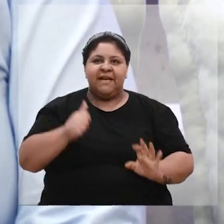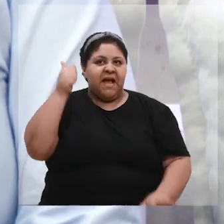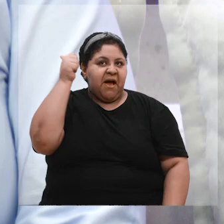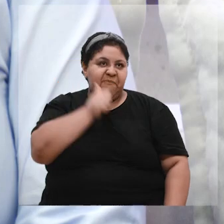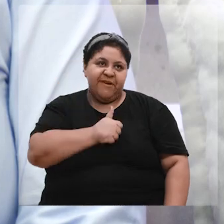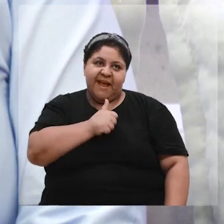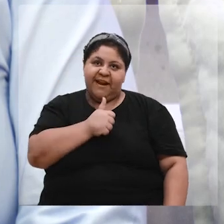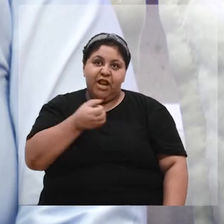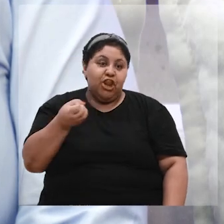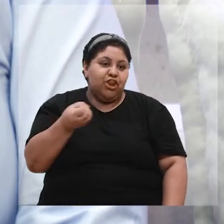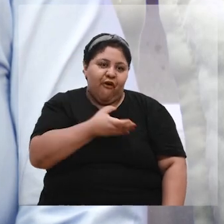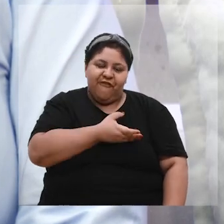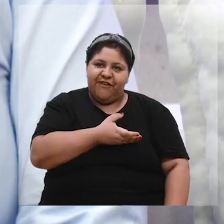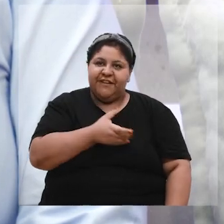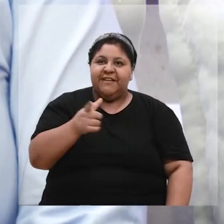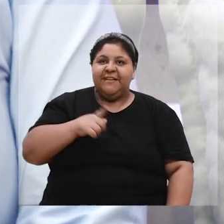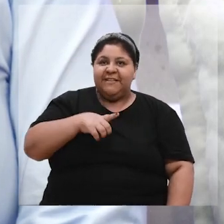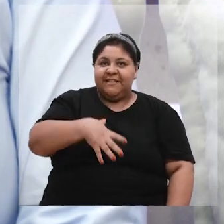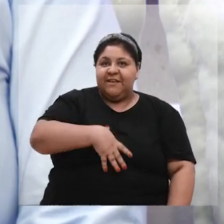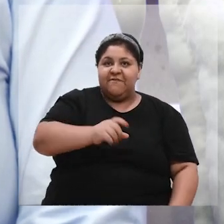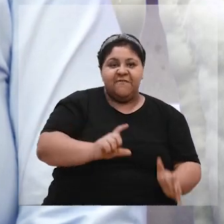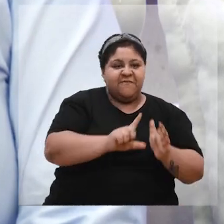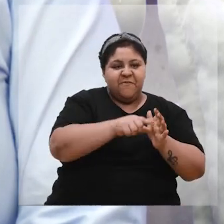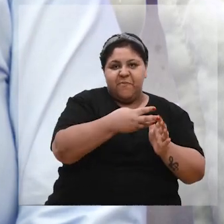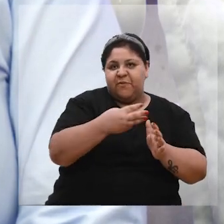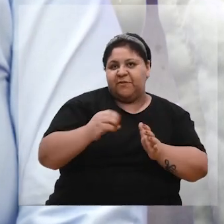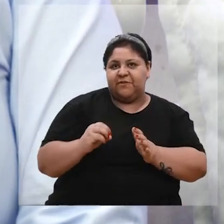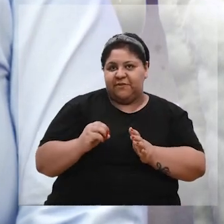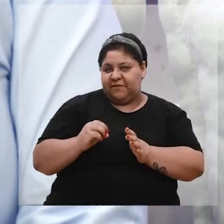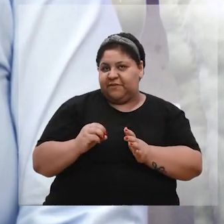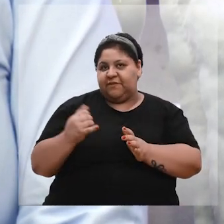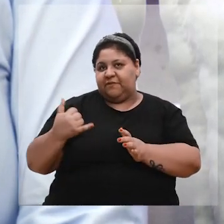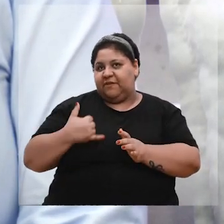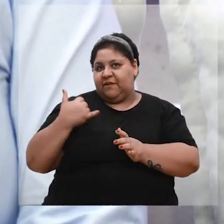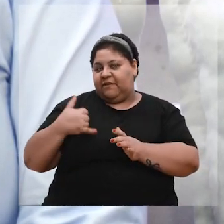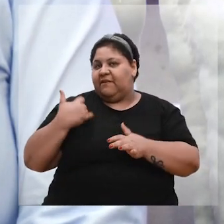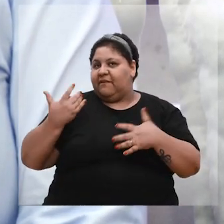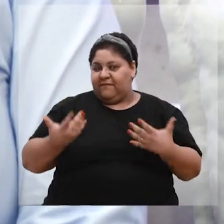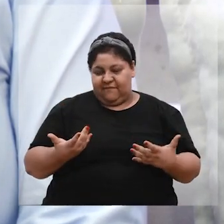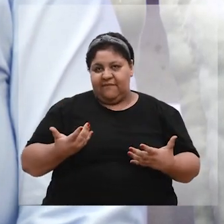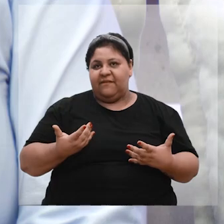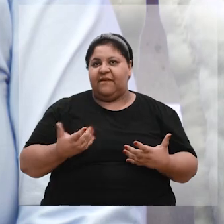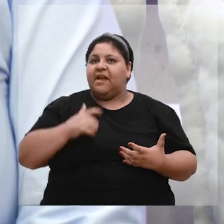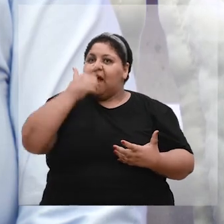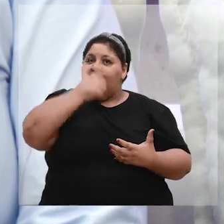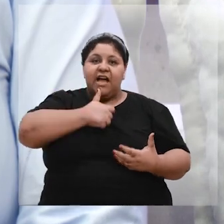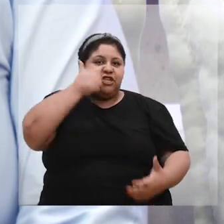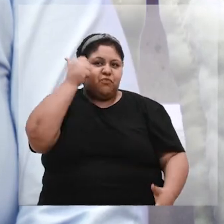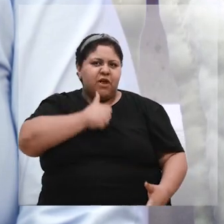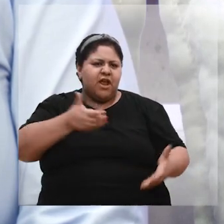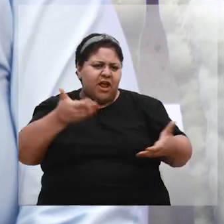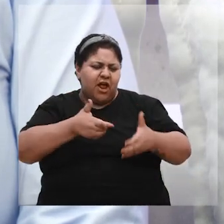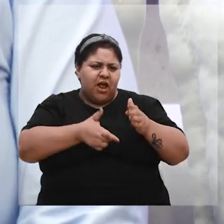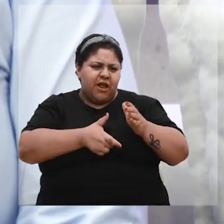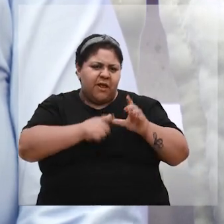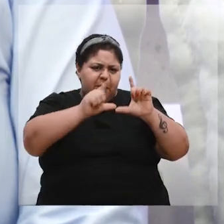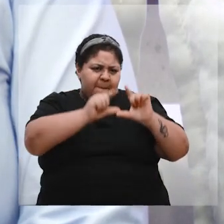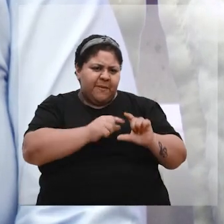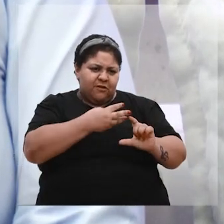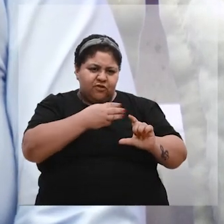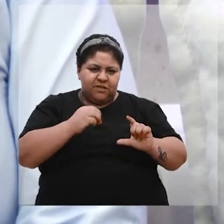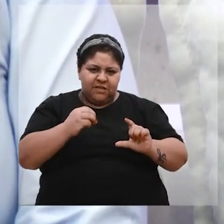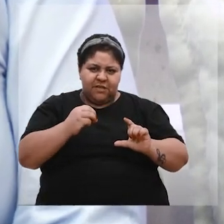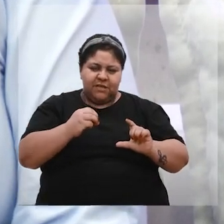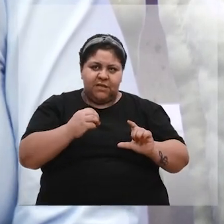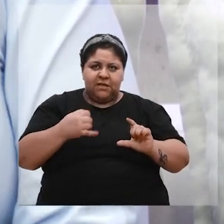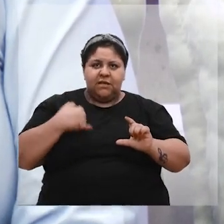é a mulher moderna, né? A gente tem filhos depois dos 30, é raríssimo, assim. Eu acho mulheres hoje com menos de